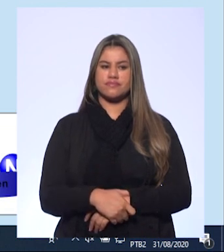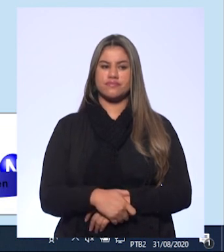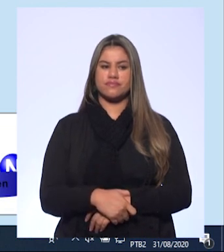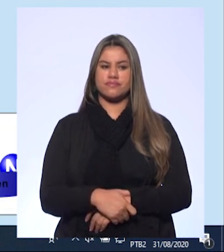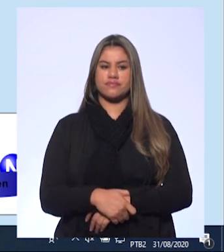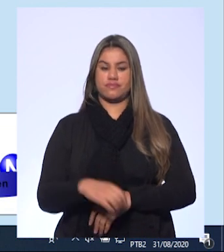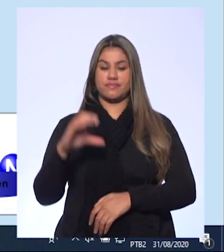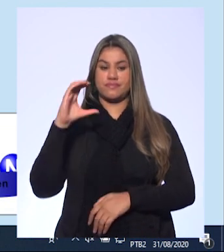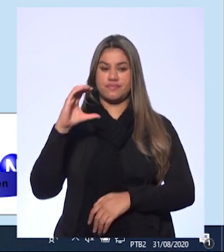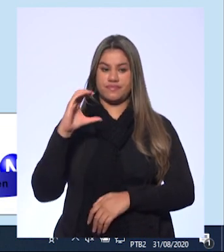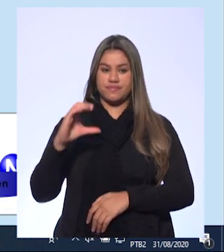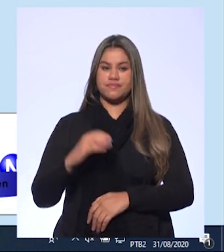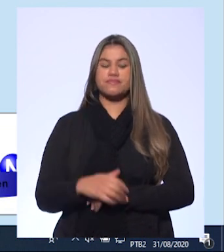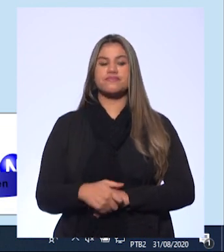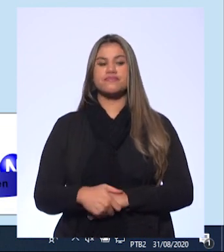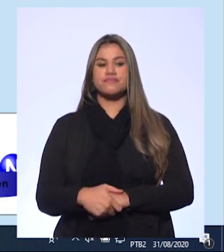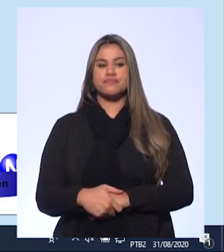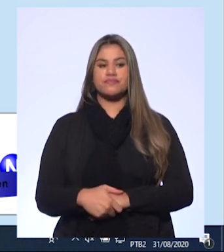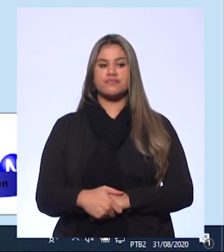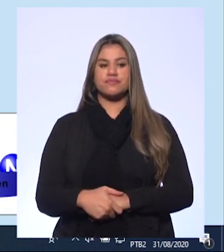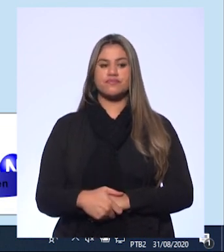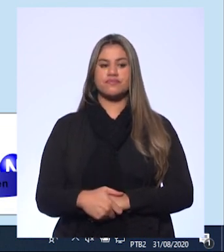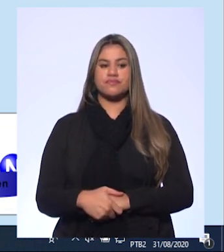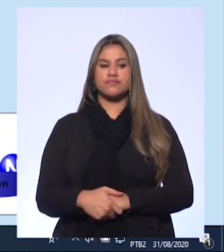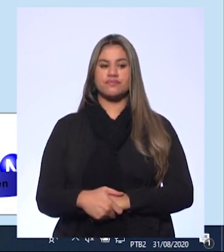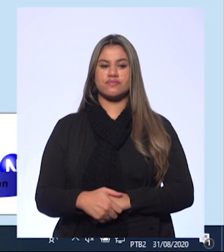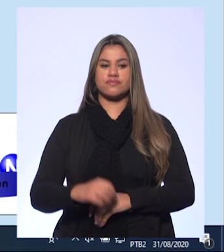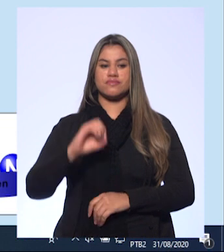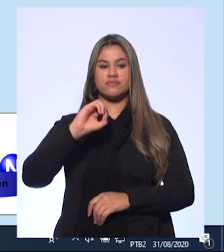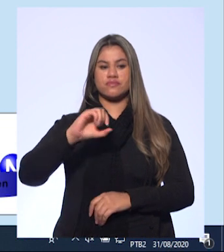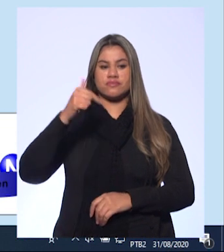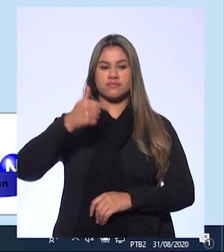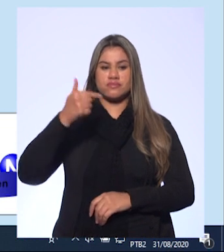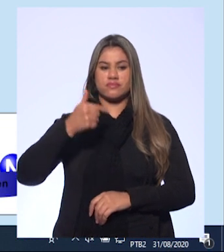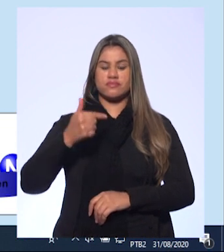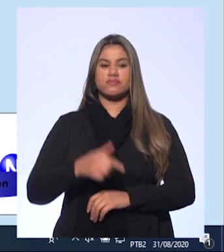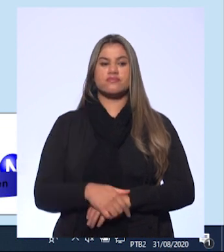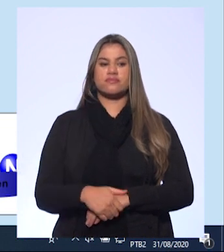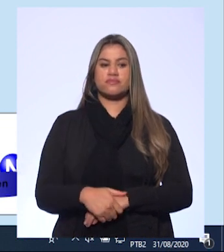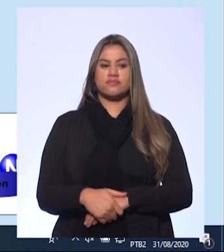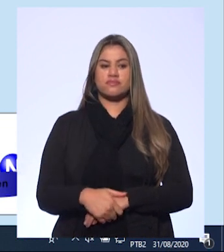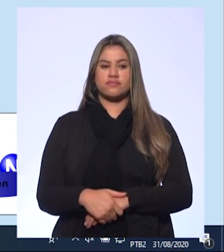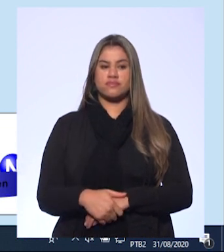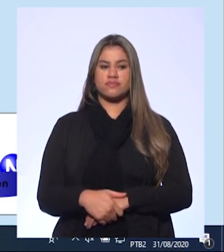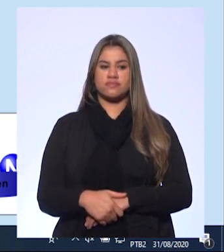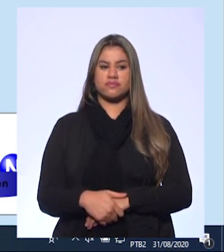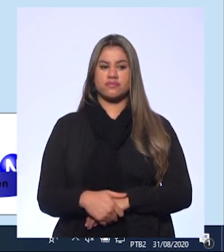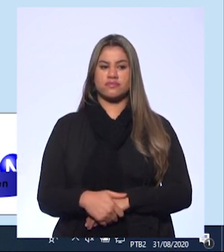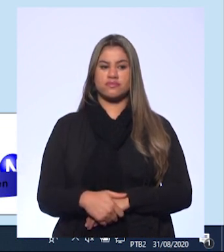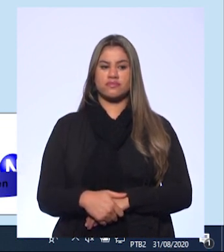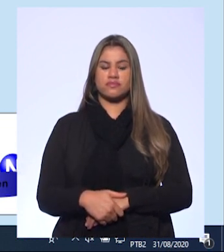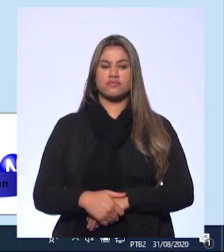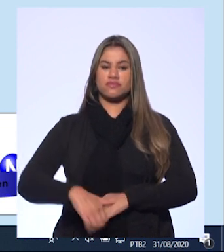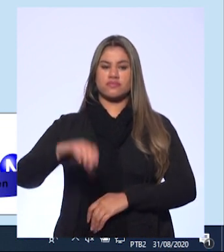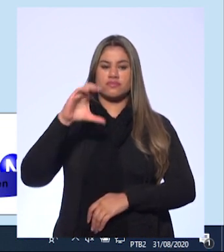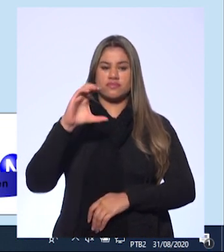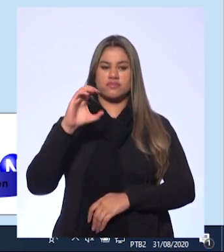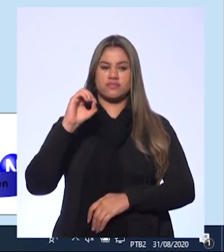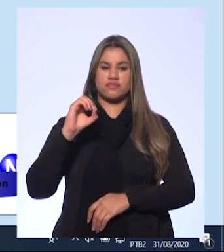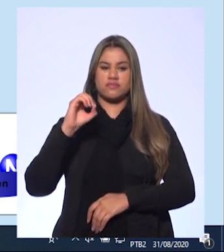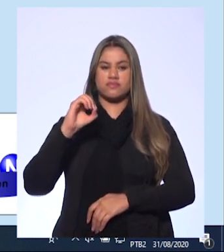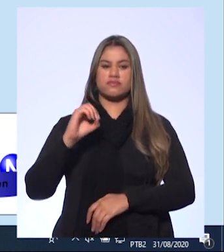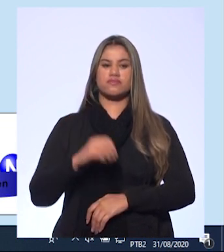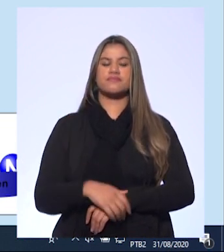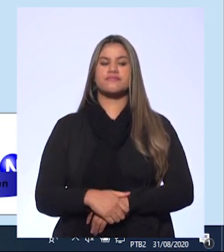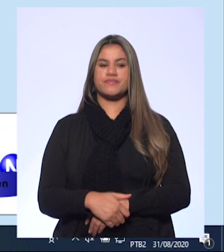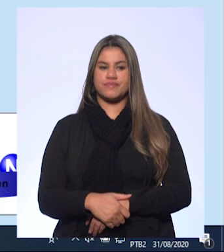aqui. Ó. Então, eu tenho carbono com gás oxigênio. que vai formar o monóxido de